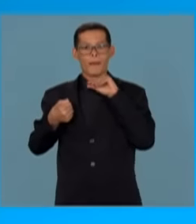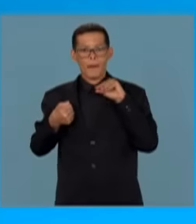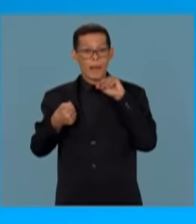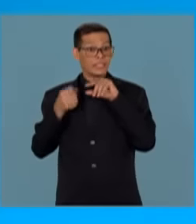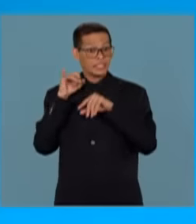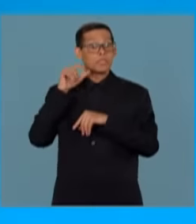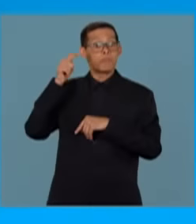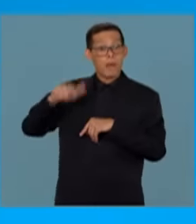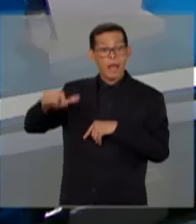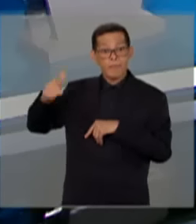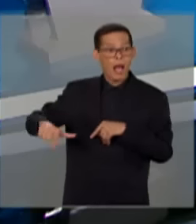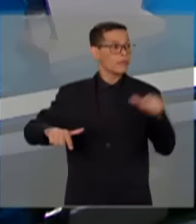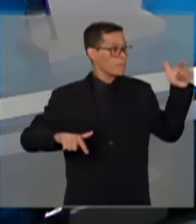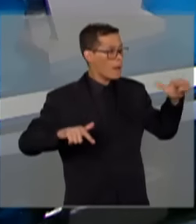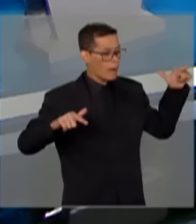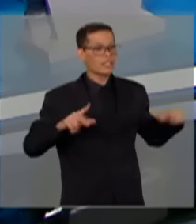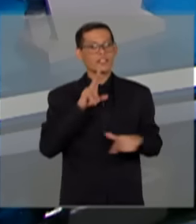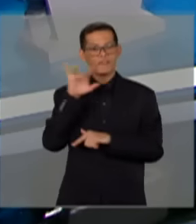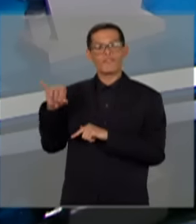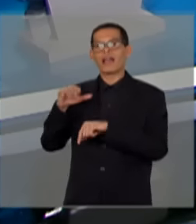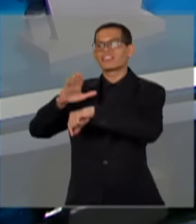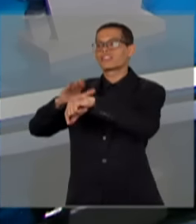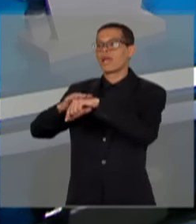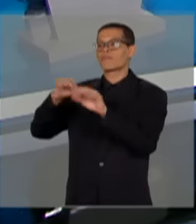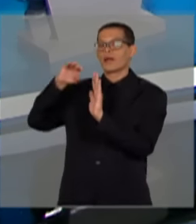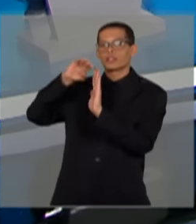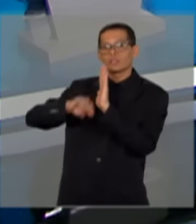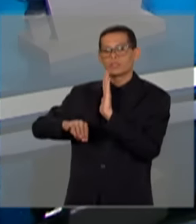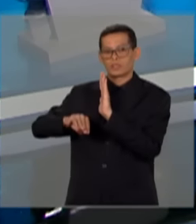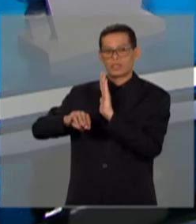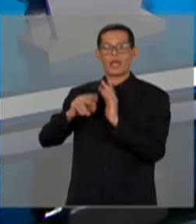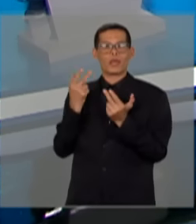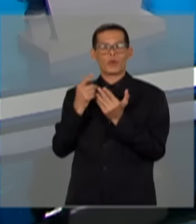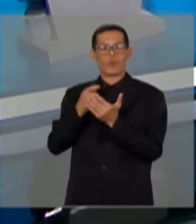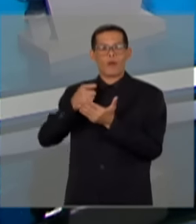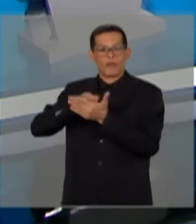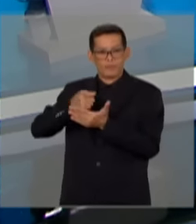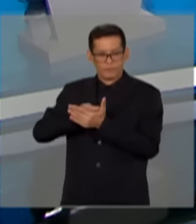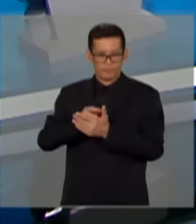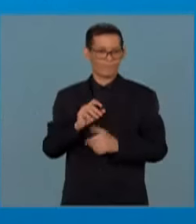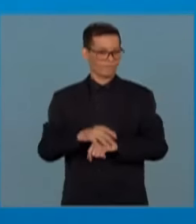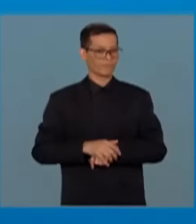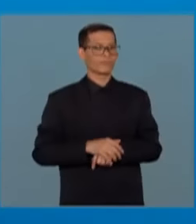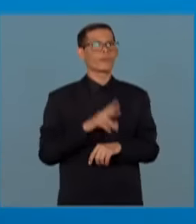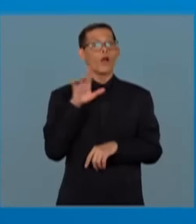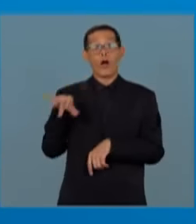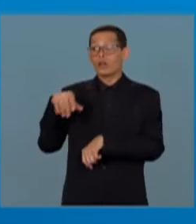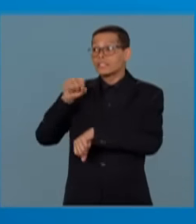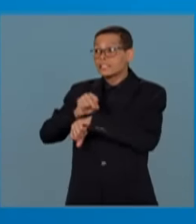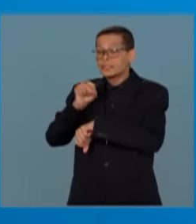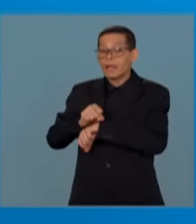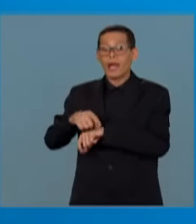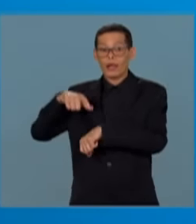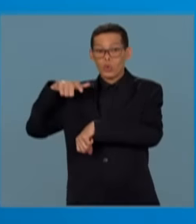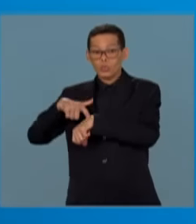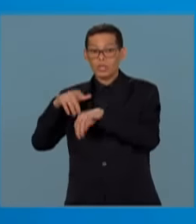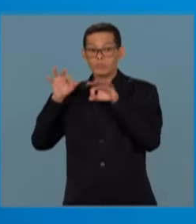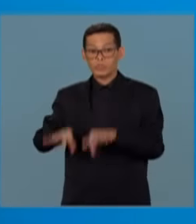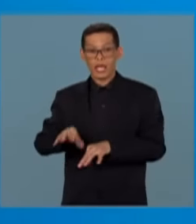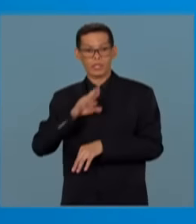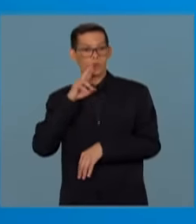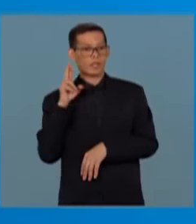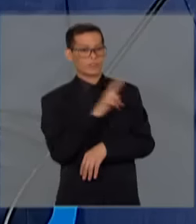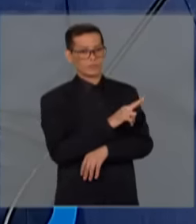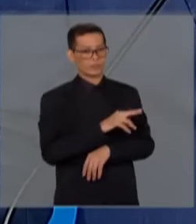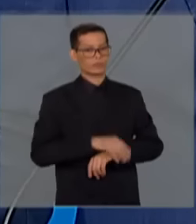Reincidente vai virar uma advertência eu peço desculpas aos senhores e a compreensão falem somente nos seus tempos de fala o senhor tem uma réplica agora de um